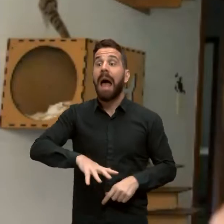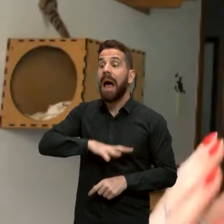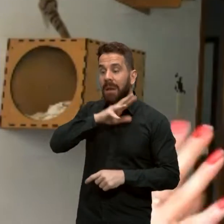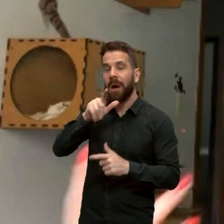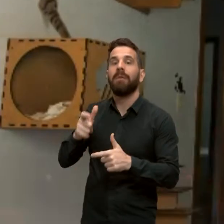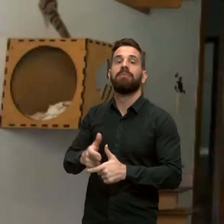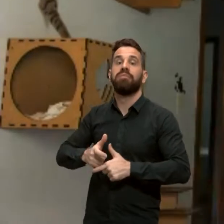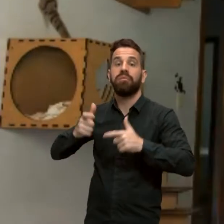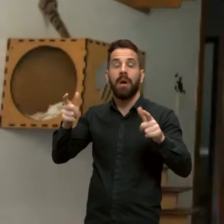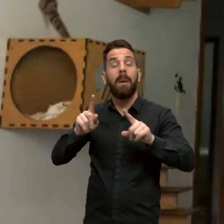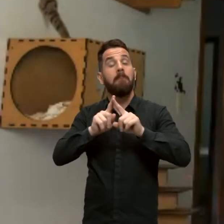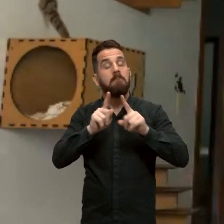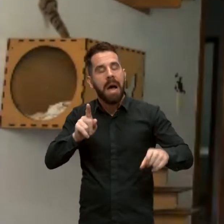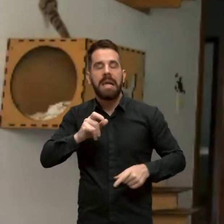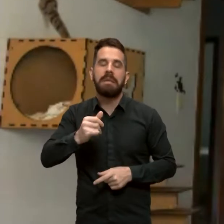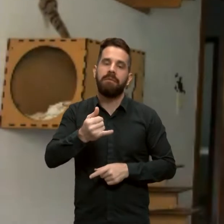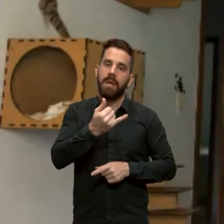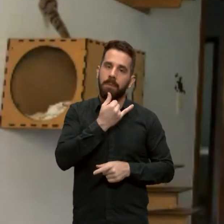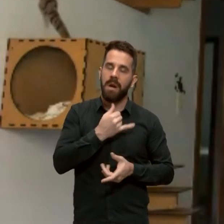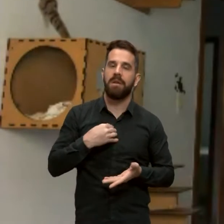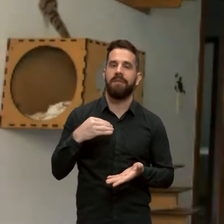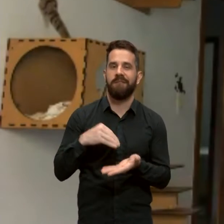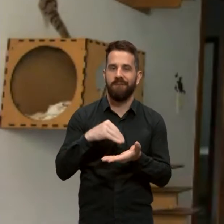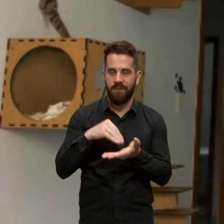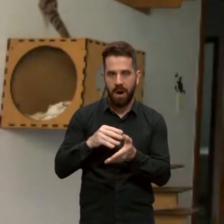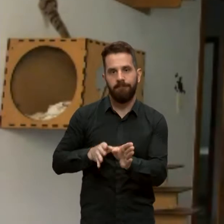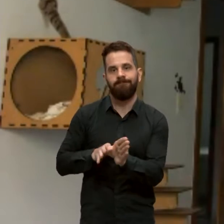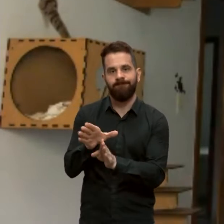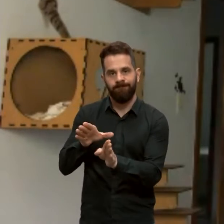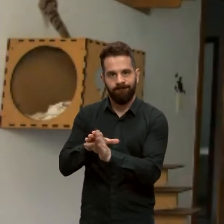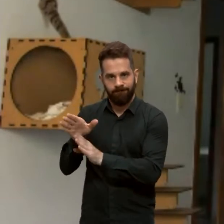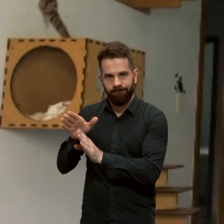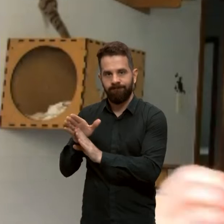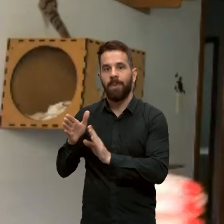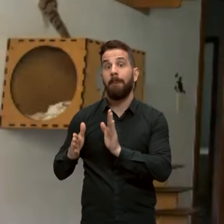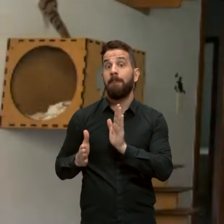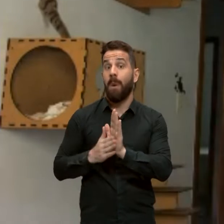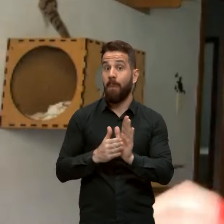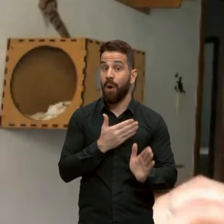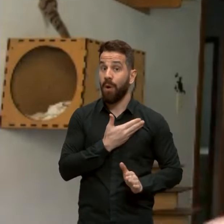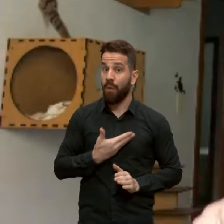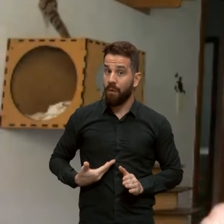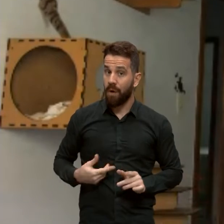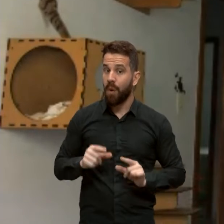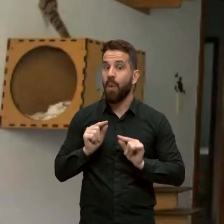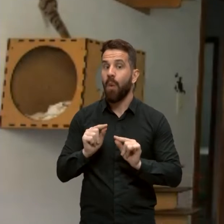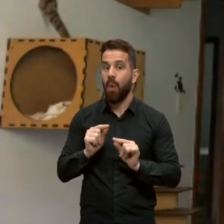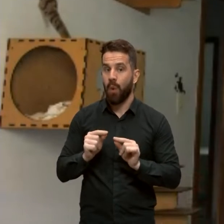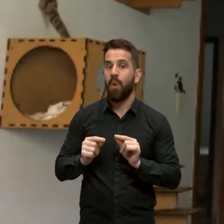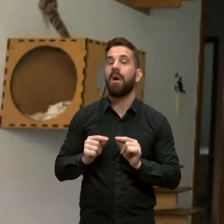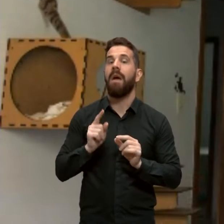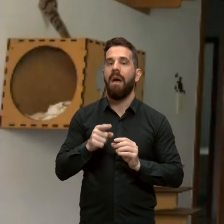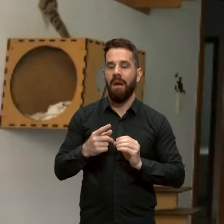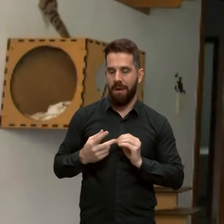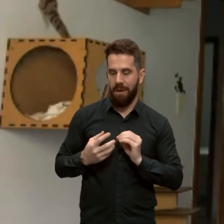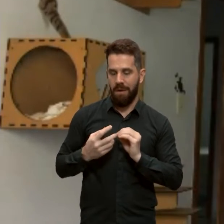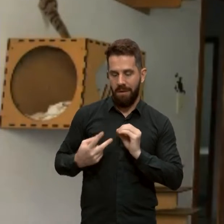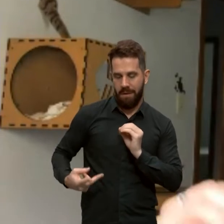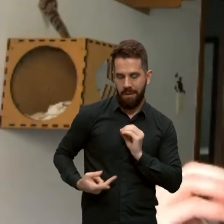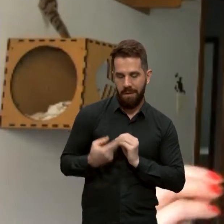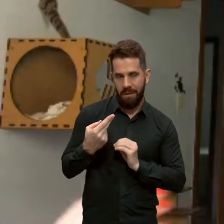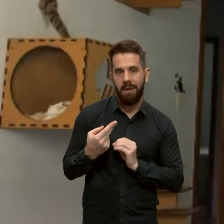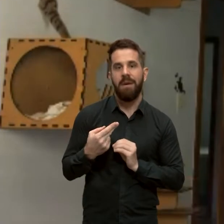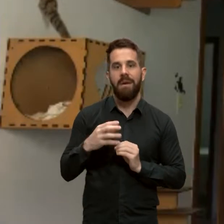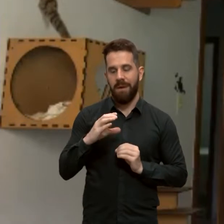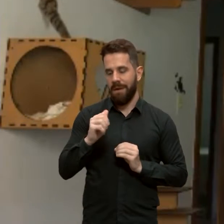infelizmente, pela falta de políticas públicas, que é a castração, que eu acho que é a única forma da gente combater os maus tratos,